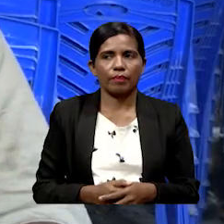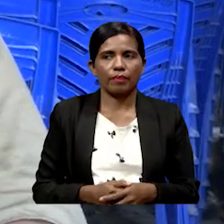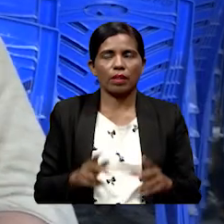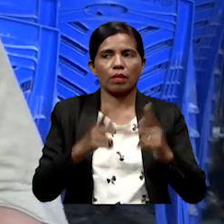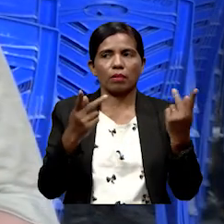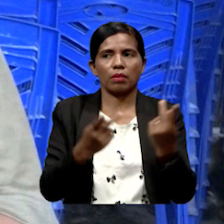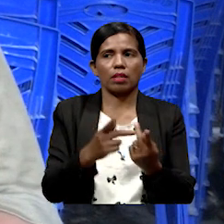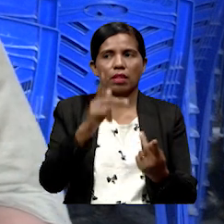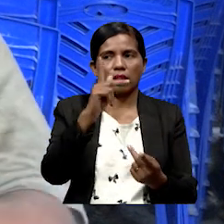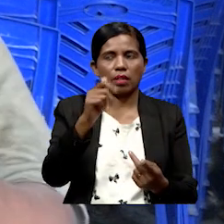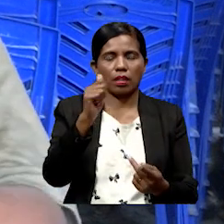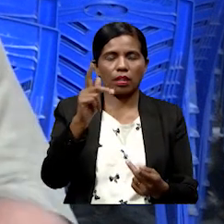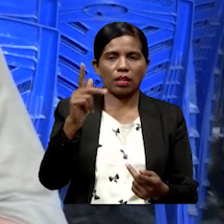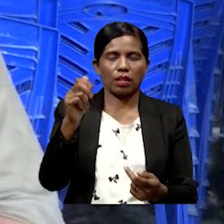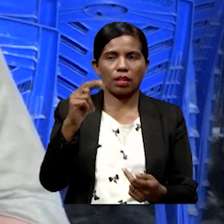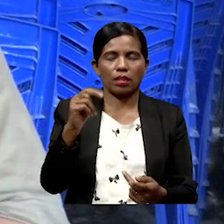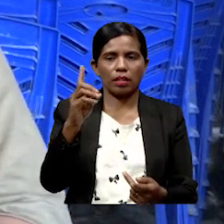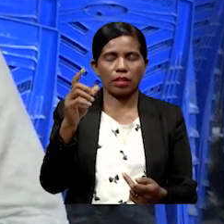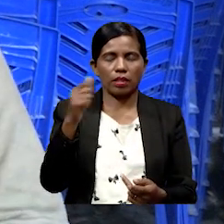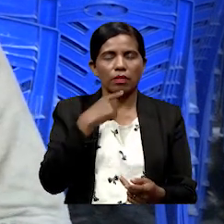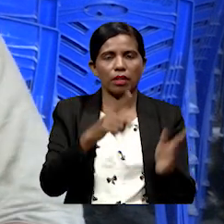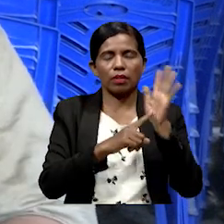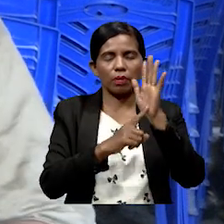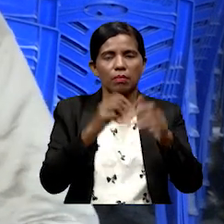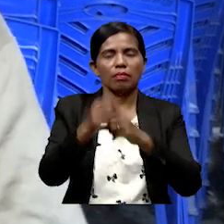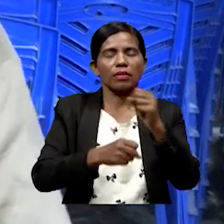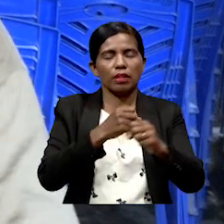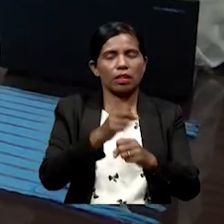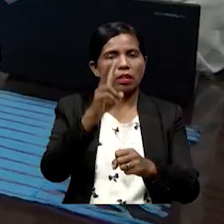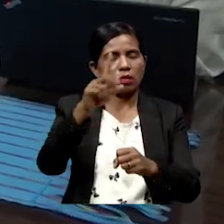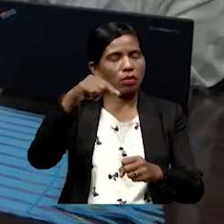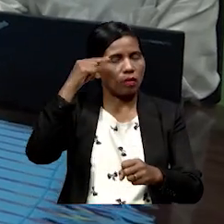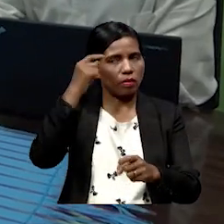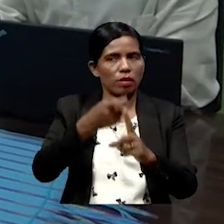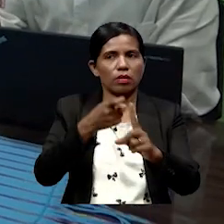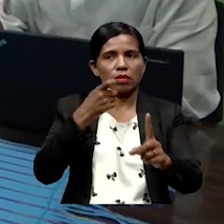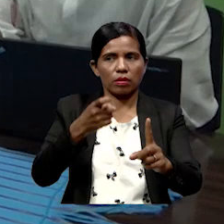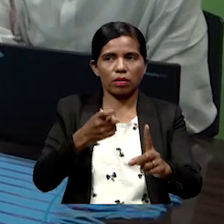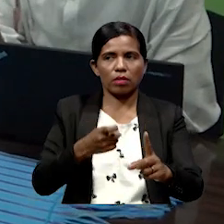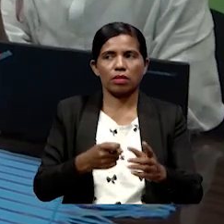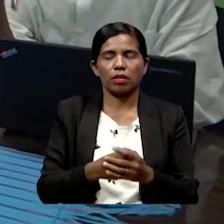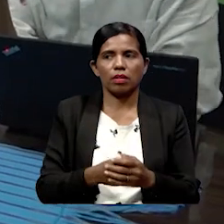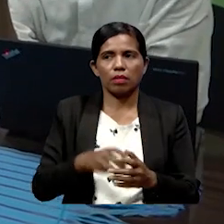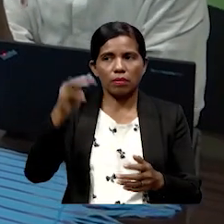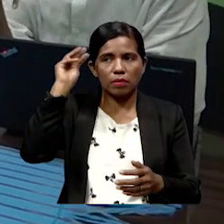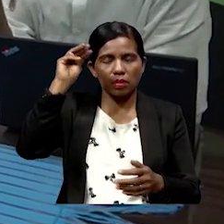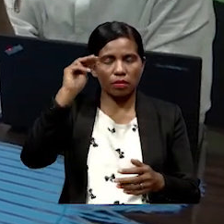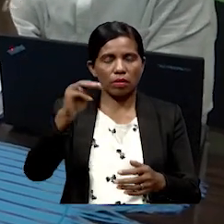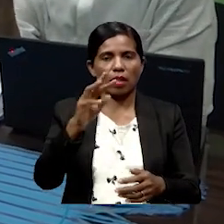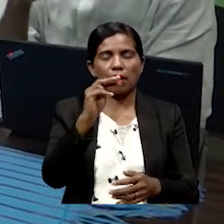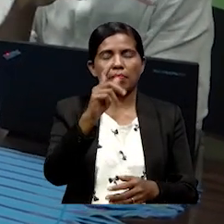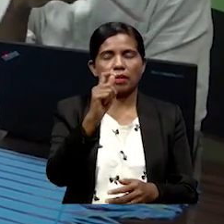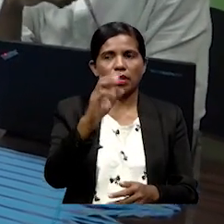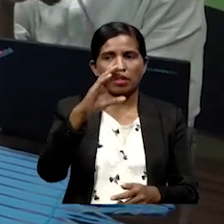Companhia Kakanda Ando Putra atu exigência ne tambatina ruona, Governo li Russi Centro Logística Nacional, Ministério Turismo,